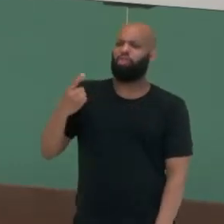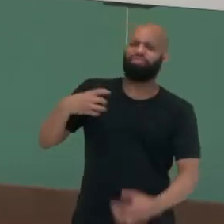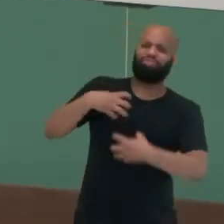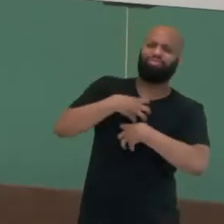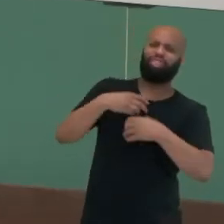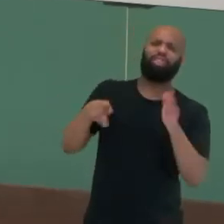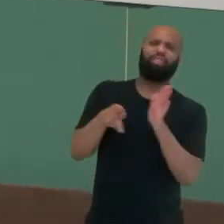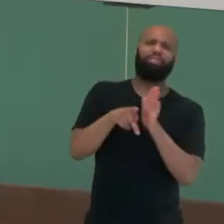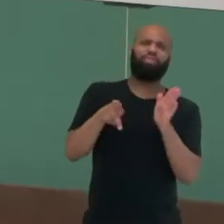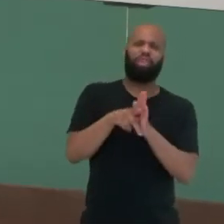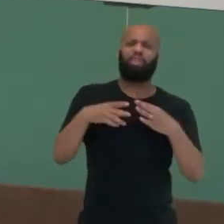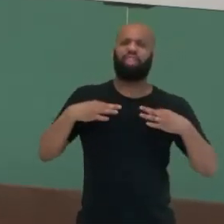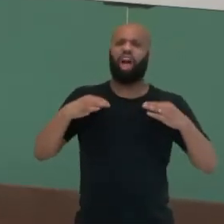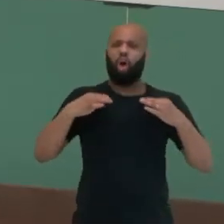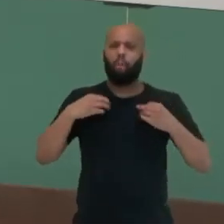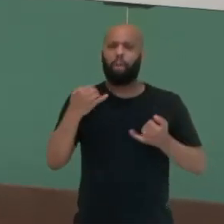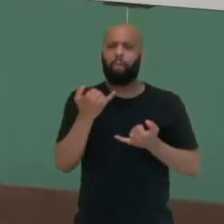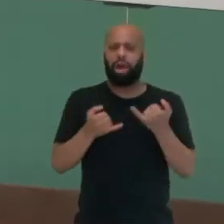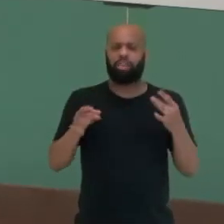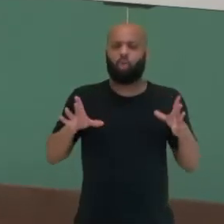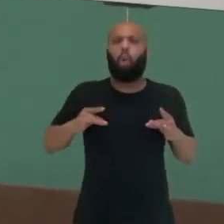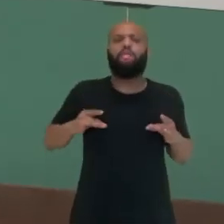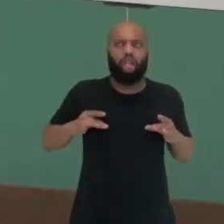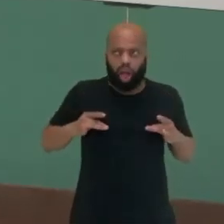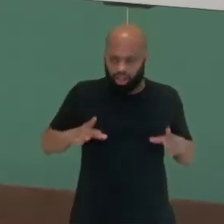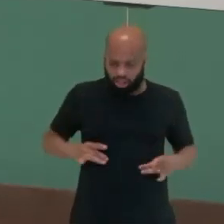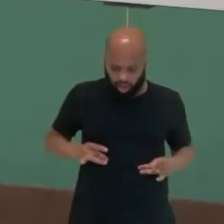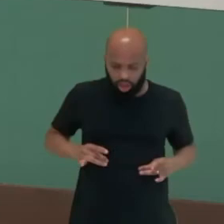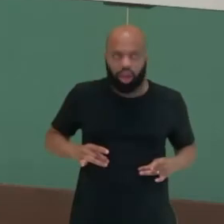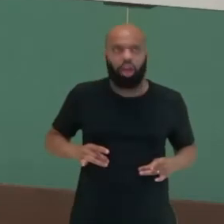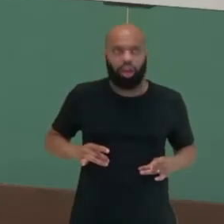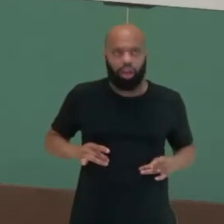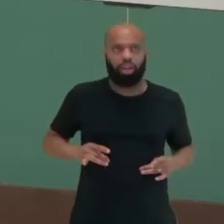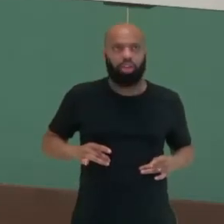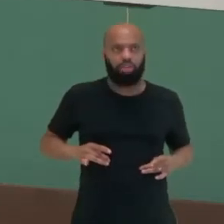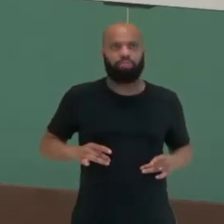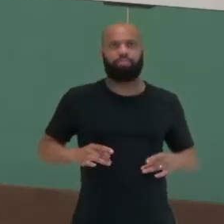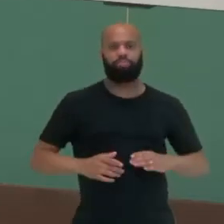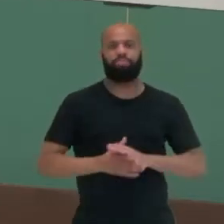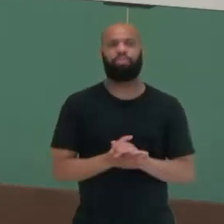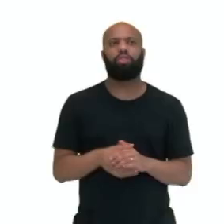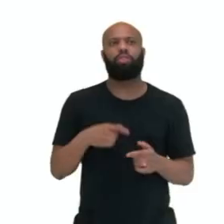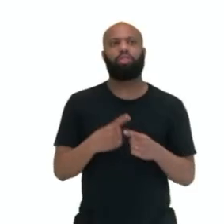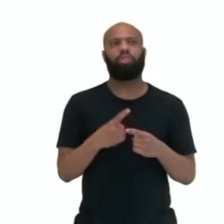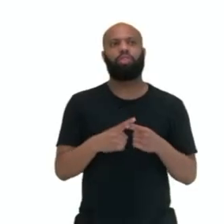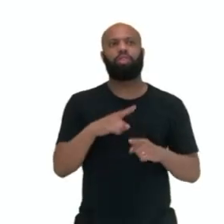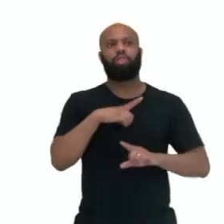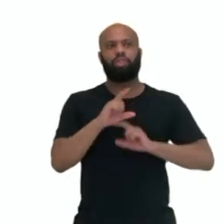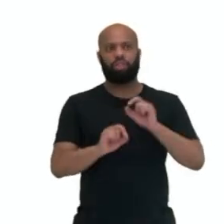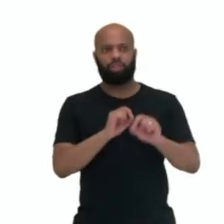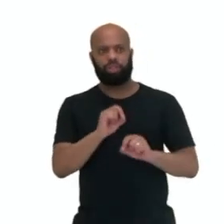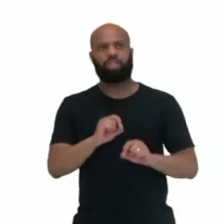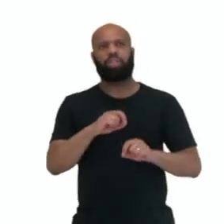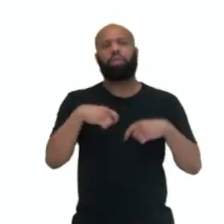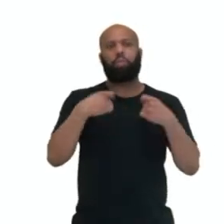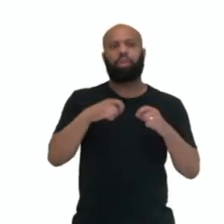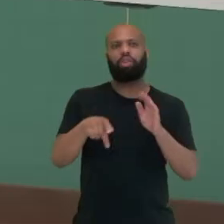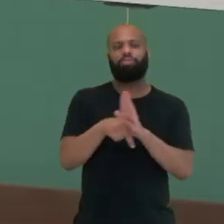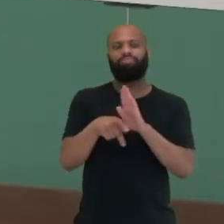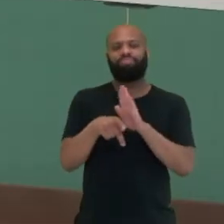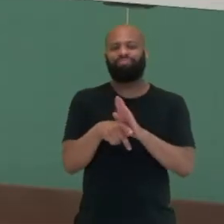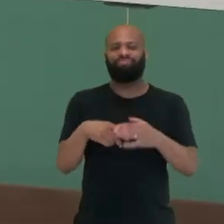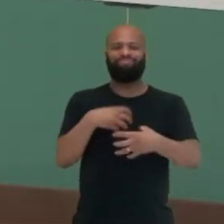ser grudada, mas por que eles utilizam essa roupa? Né? Por conta dos golpes, eles têm que ter a facilidade de